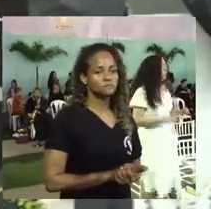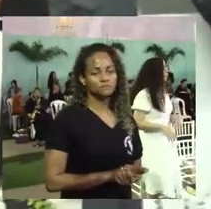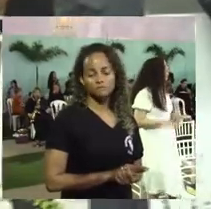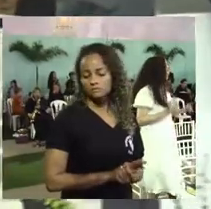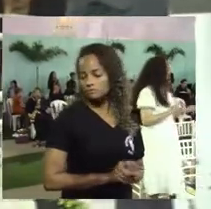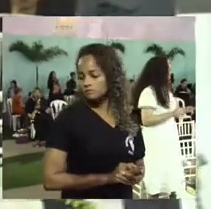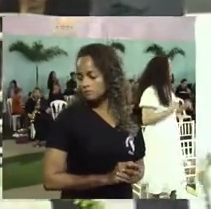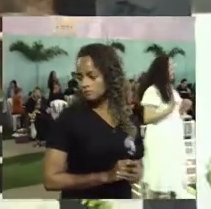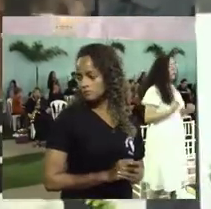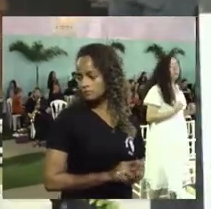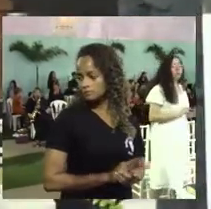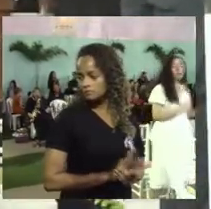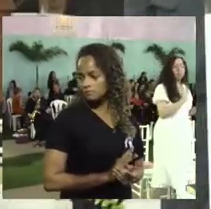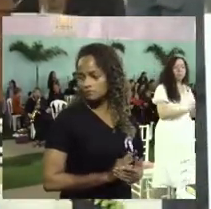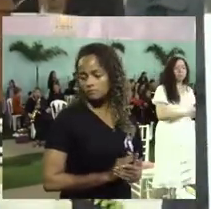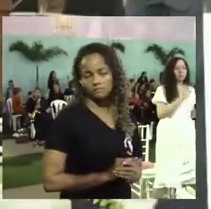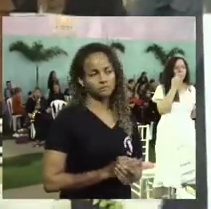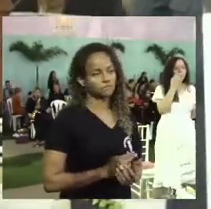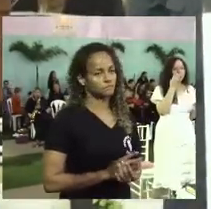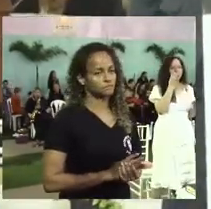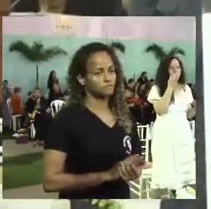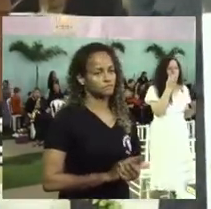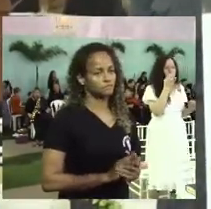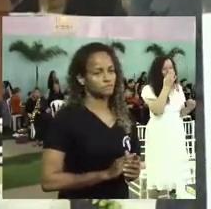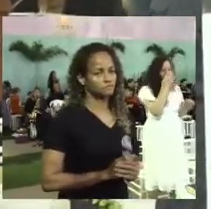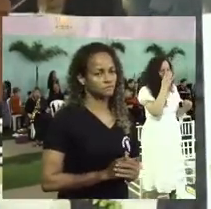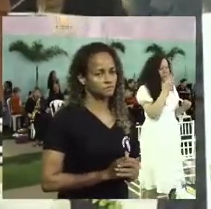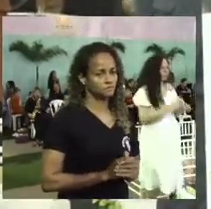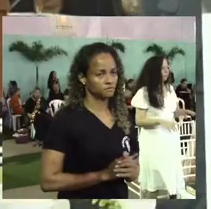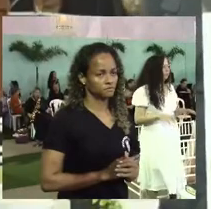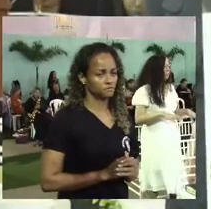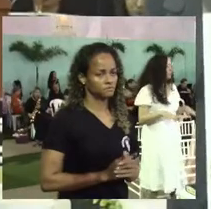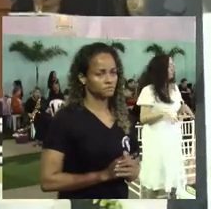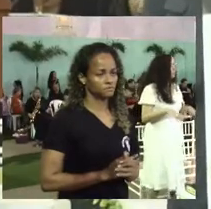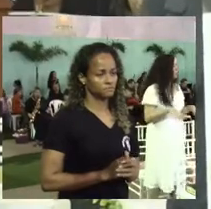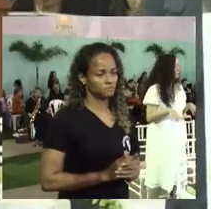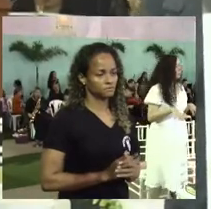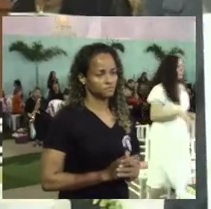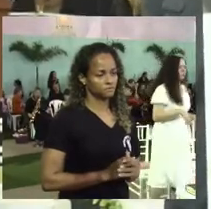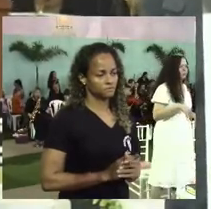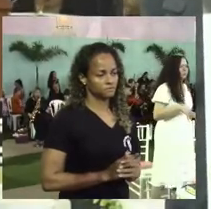aí de casa diga eu quero Jesus digo eu me arrependo dos meus pecados